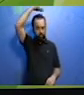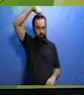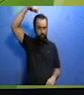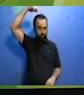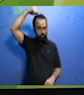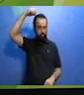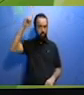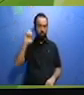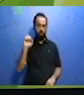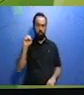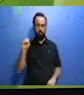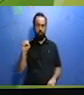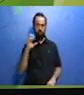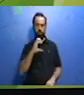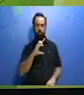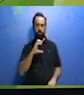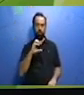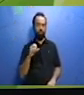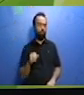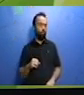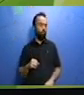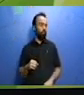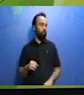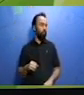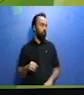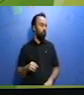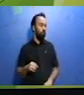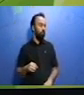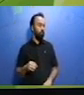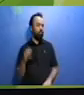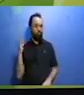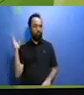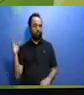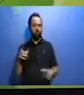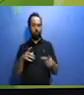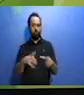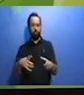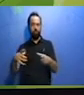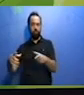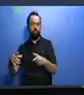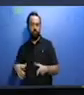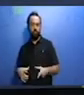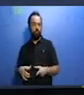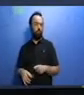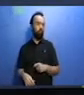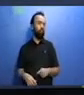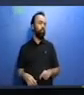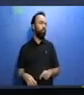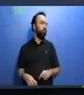bacias sedimentares, que é a Bacia de Santos, a Bacia de Campos e a Bacia do Espírito Santo.